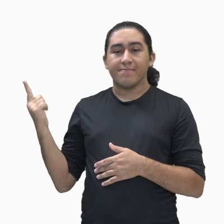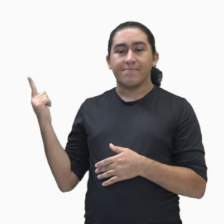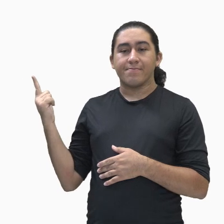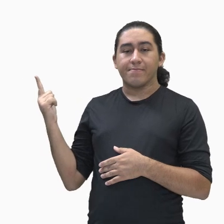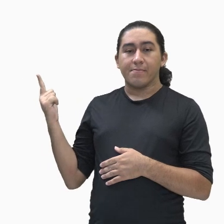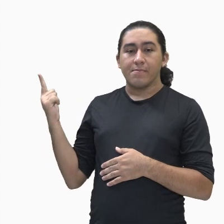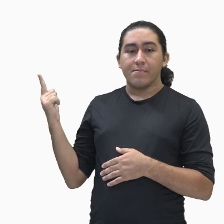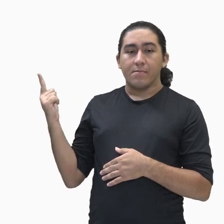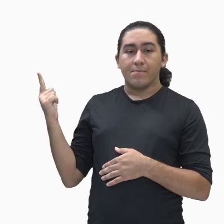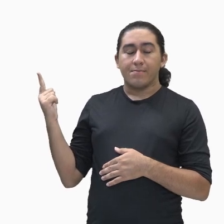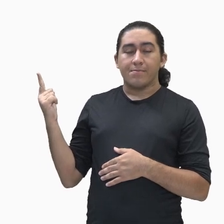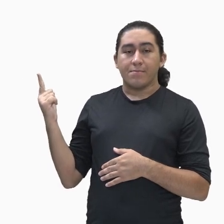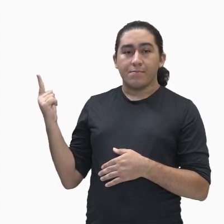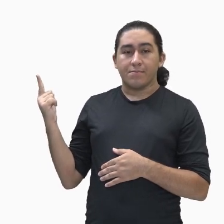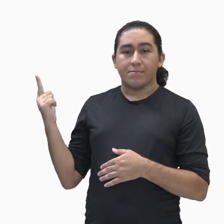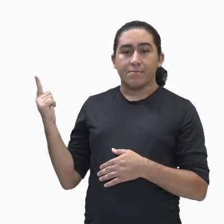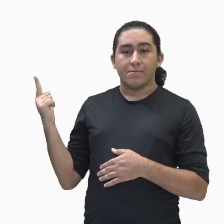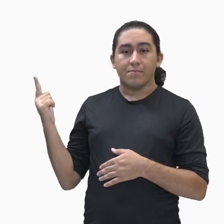Stepfather.